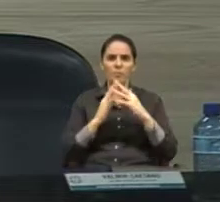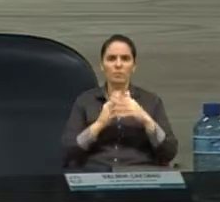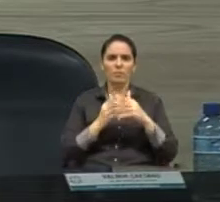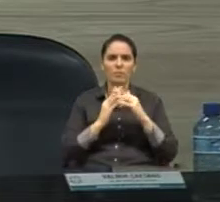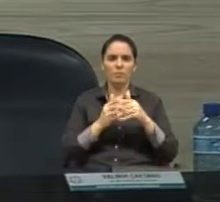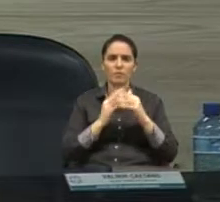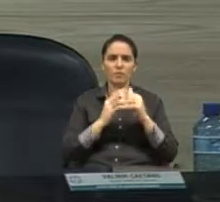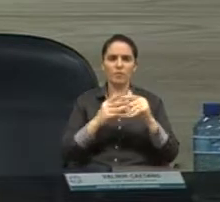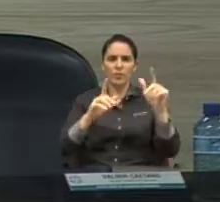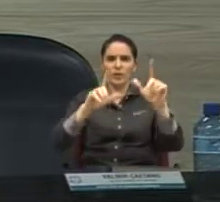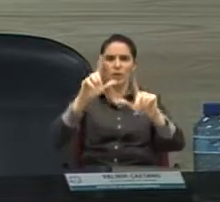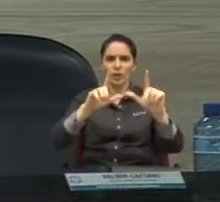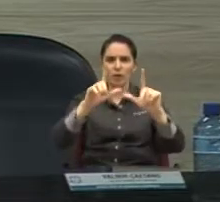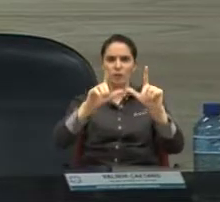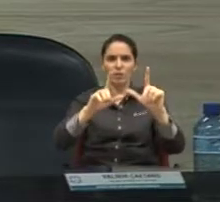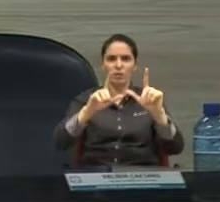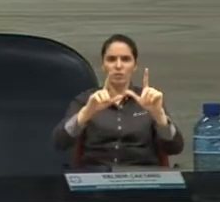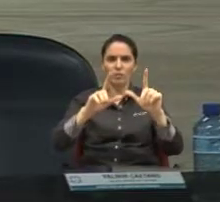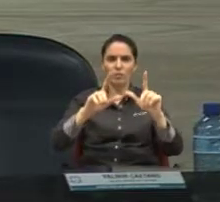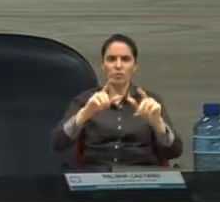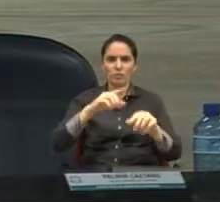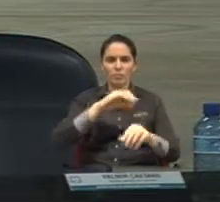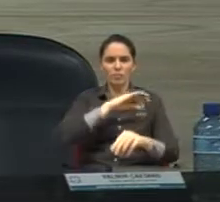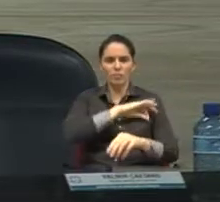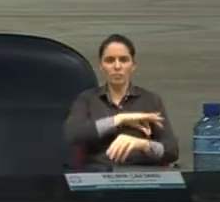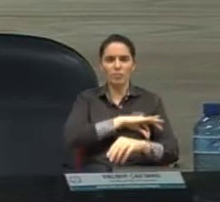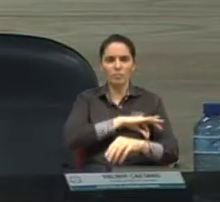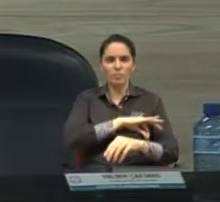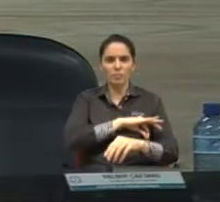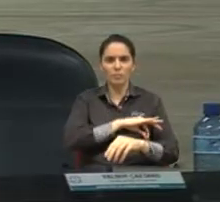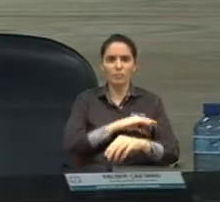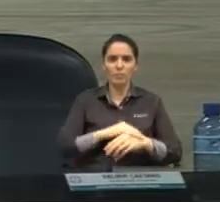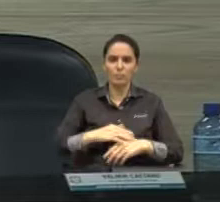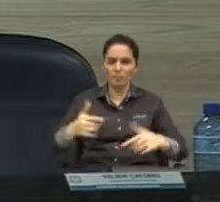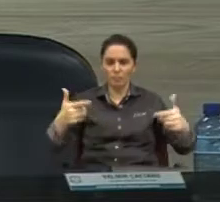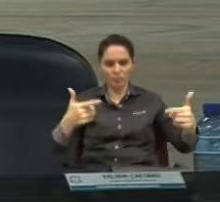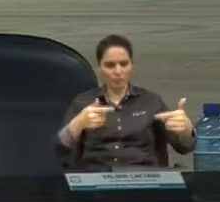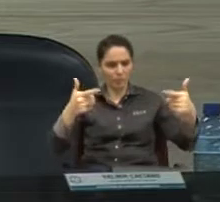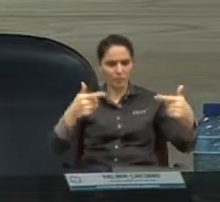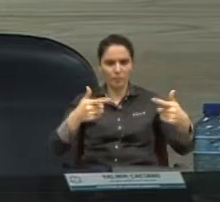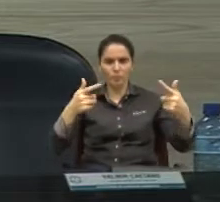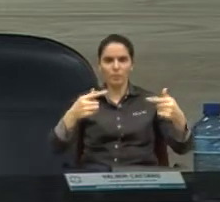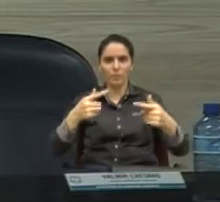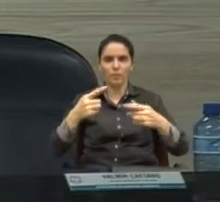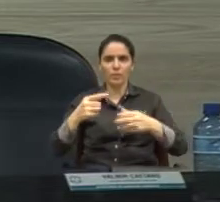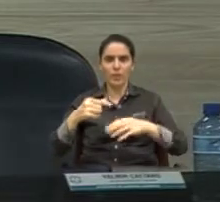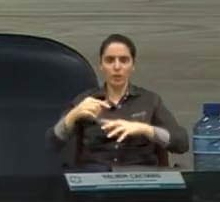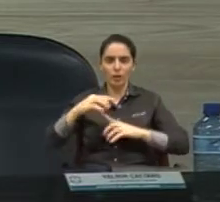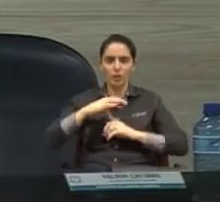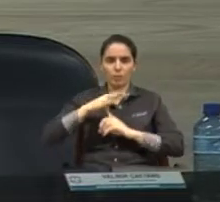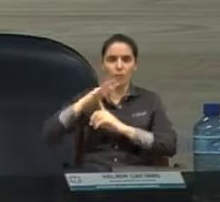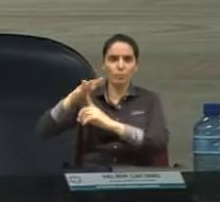a quantidade de policial trocando tiro, helicóptero derrubado, e as vidas